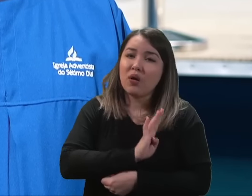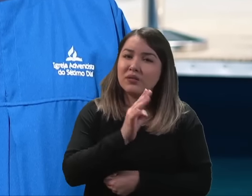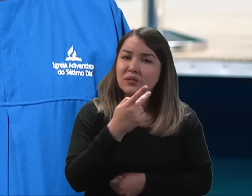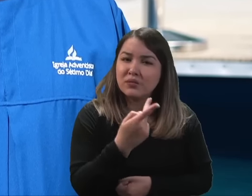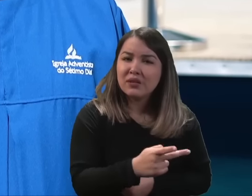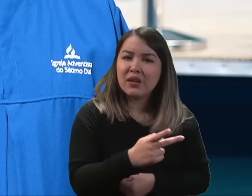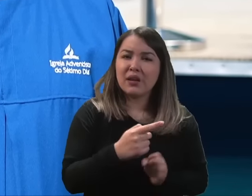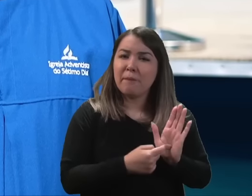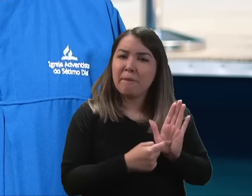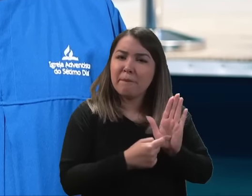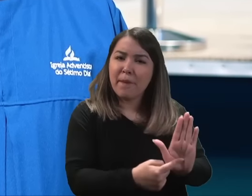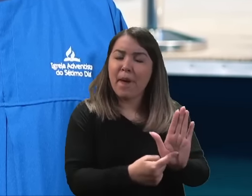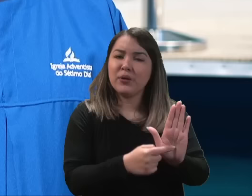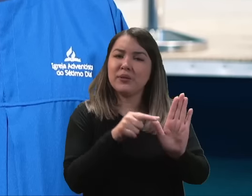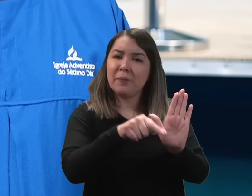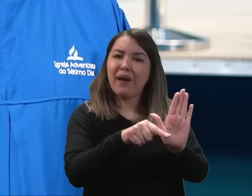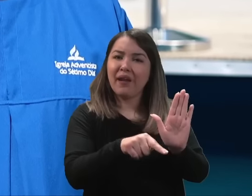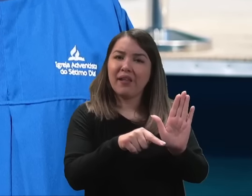revelado